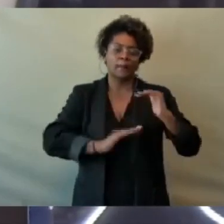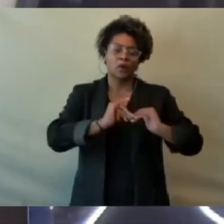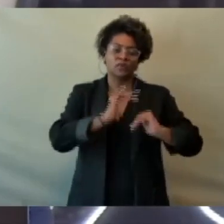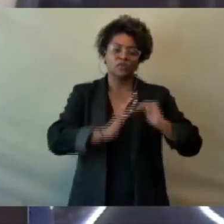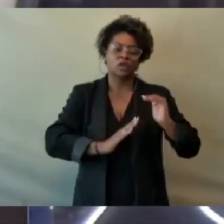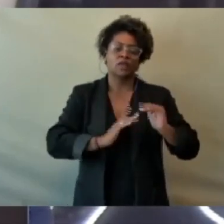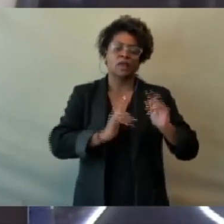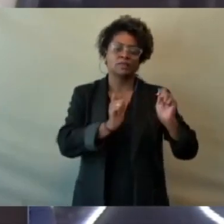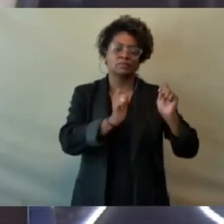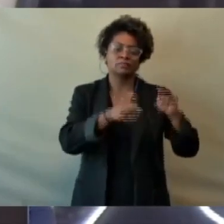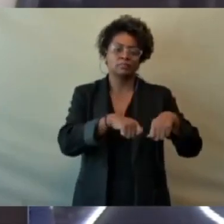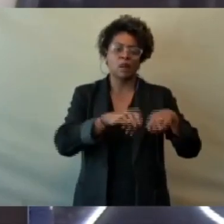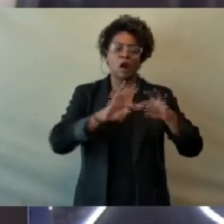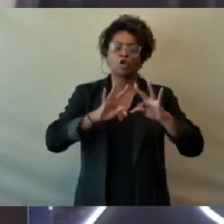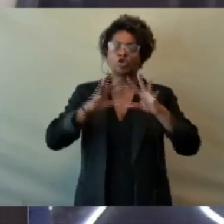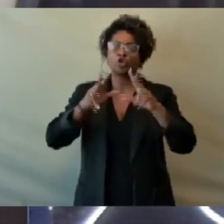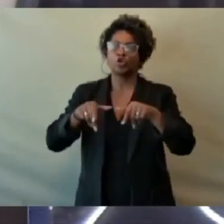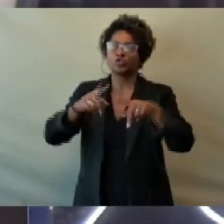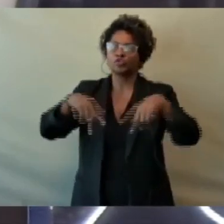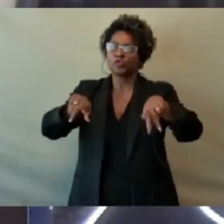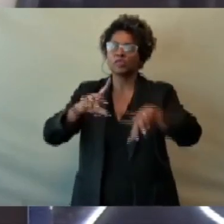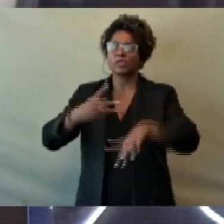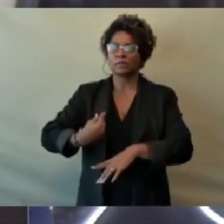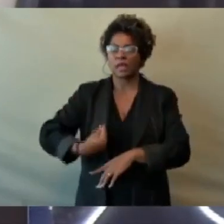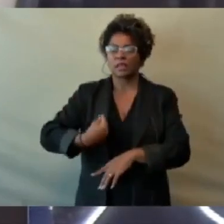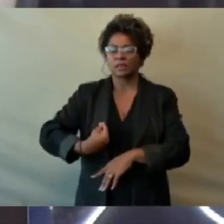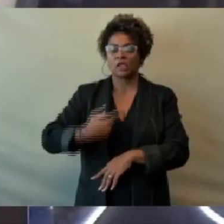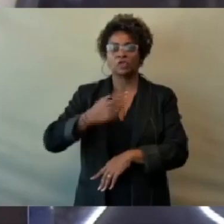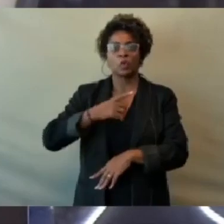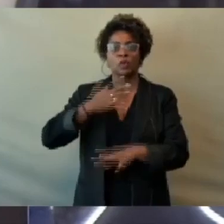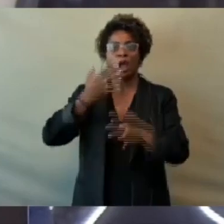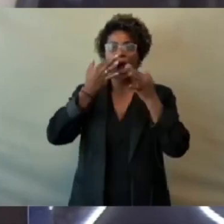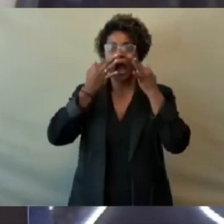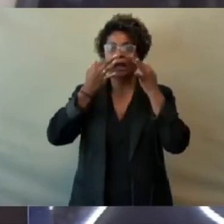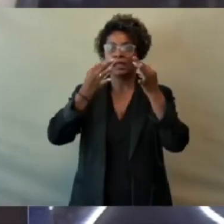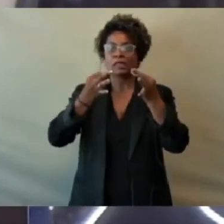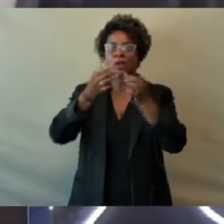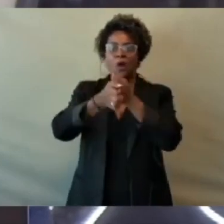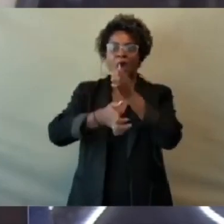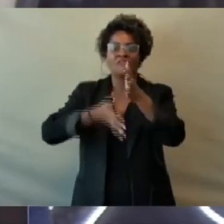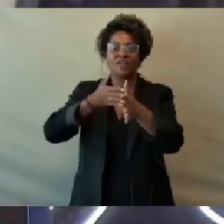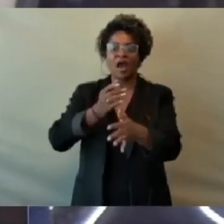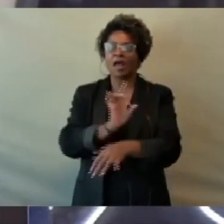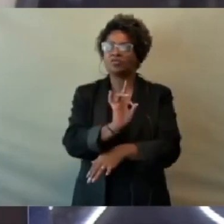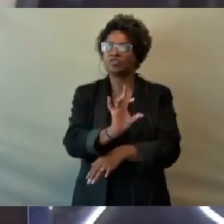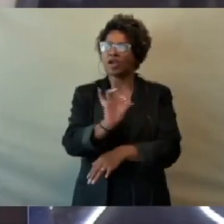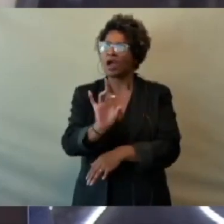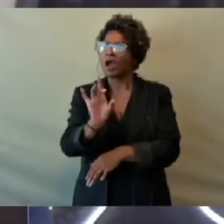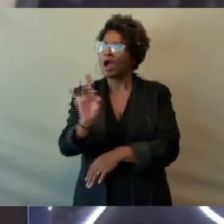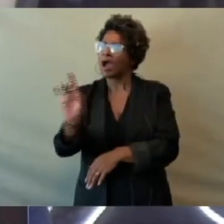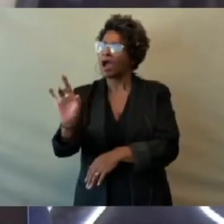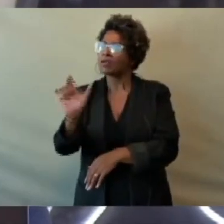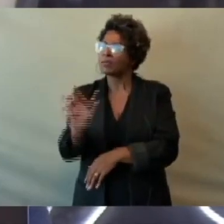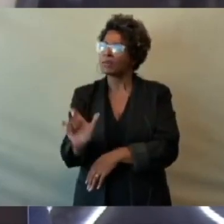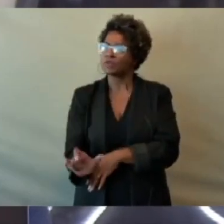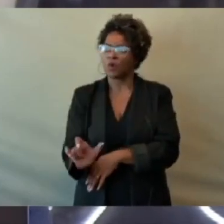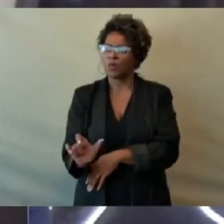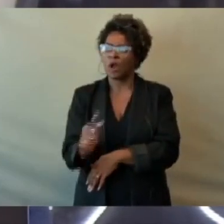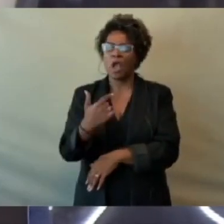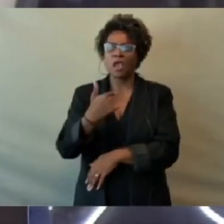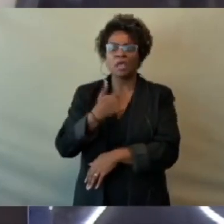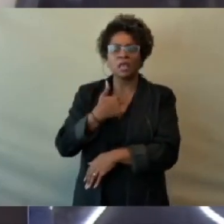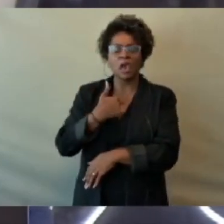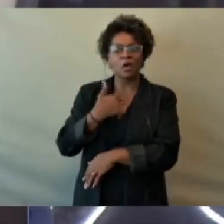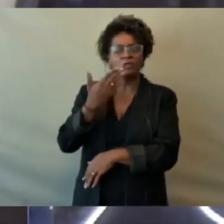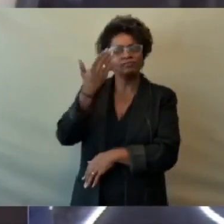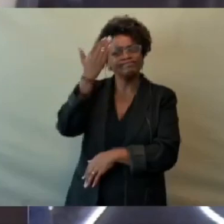na fala de cada um para que eu possa assimilar e tentar transformar em leis aqui na Câmara de